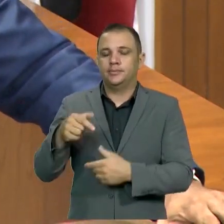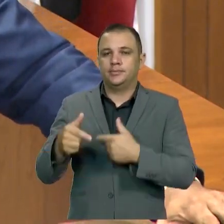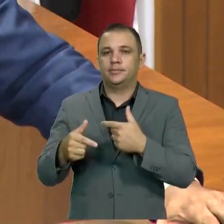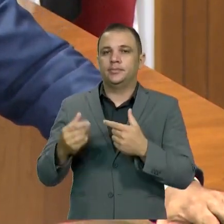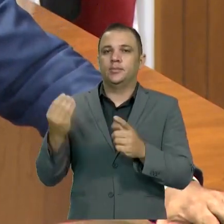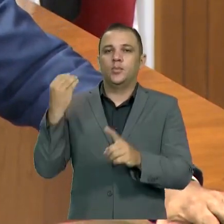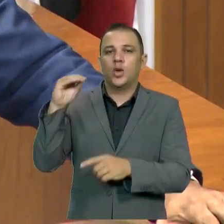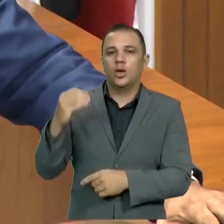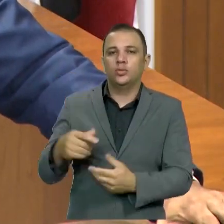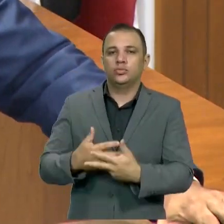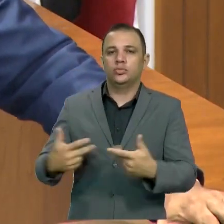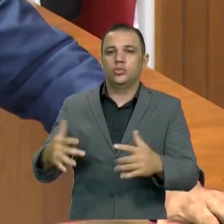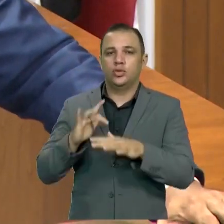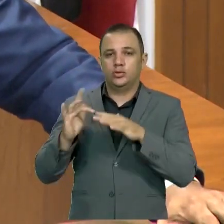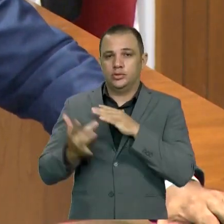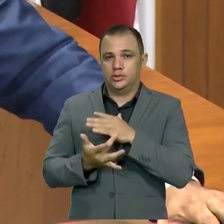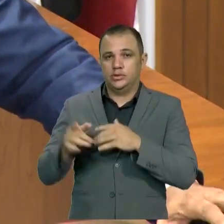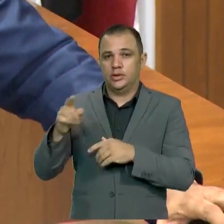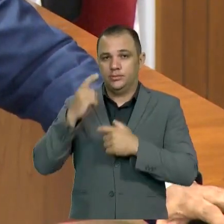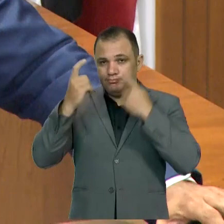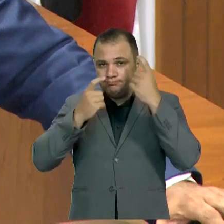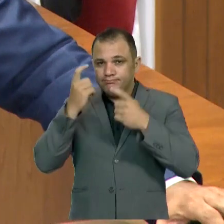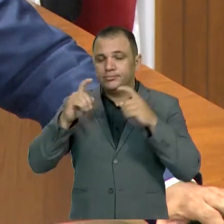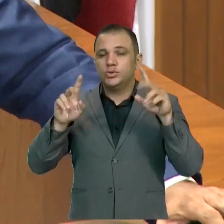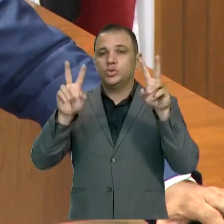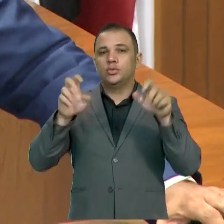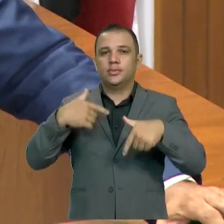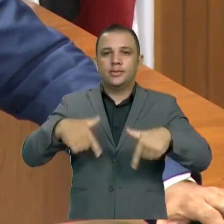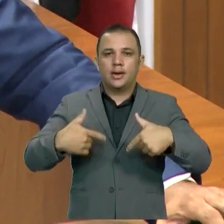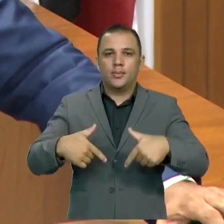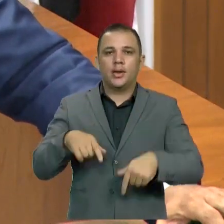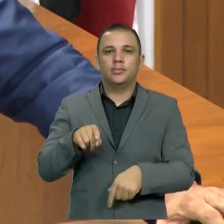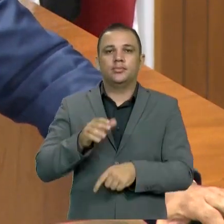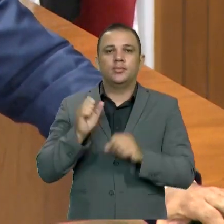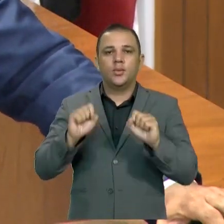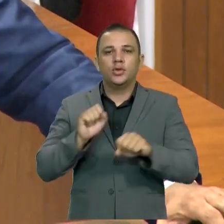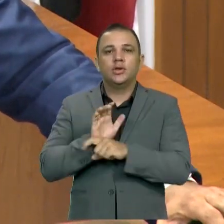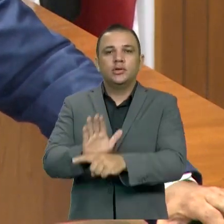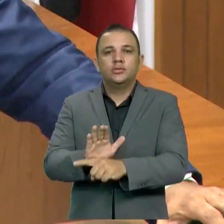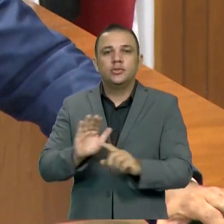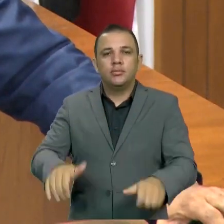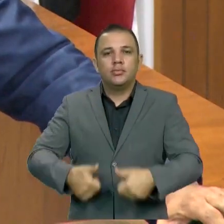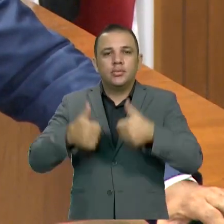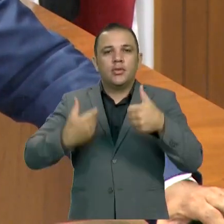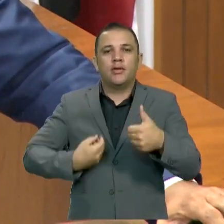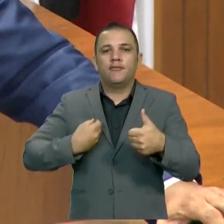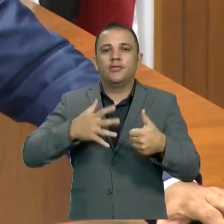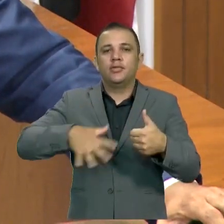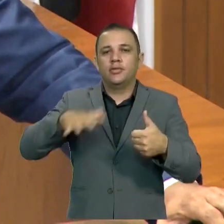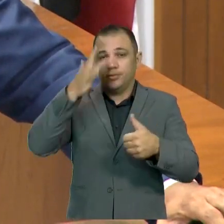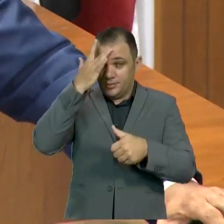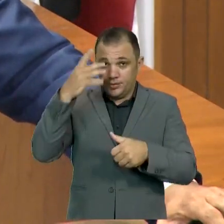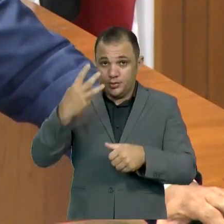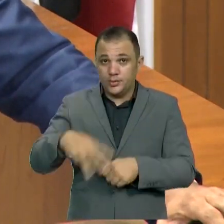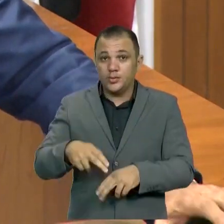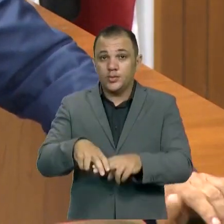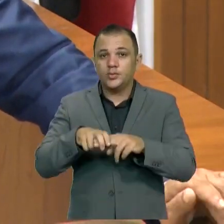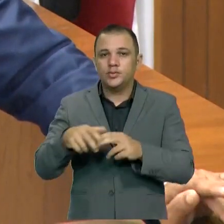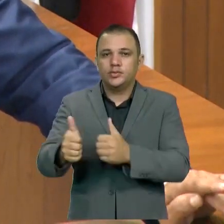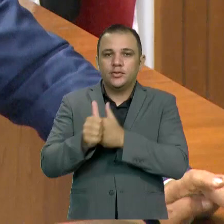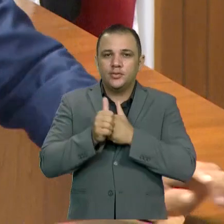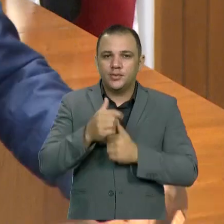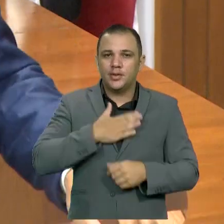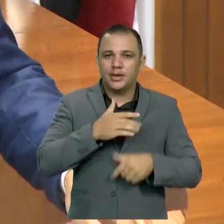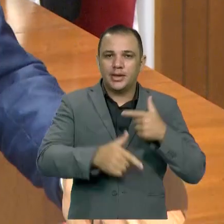ativo, preocupado com as ações que melhorem a vida dos maranhenses, e acompanha o nosso trabalho na Assembleia Legislativa hoje.